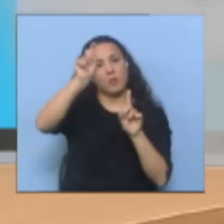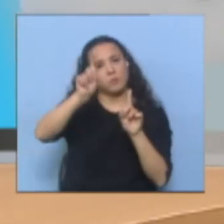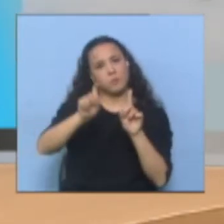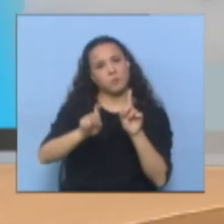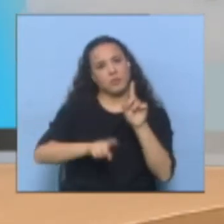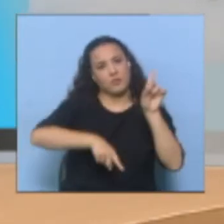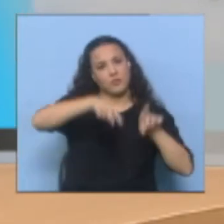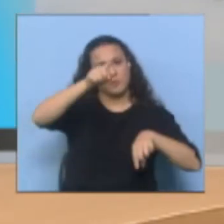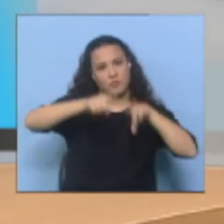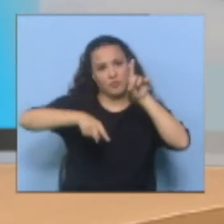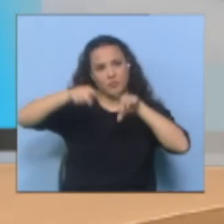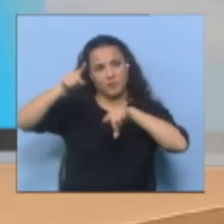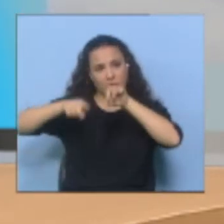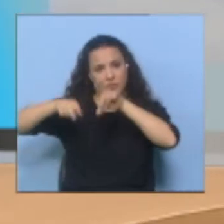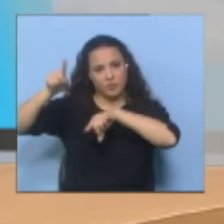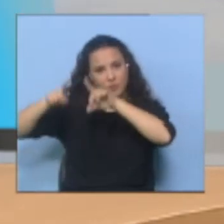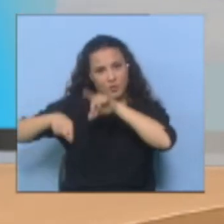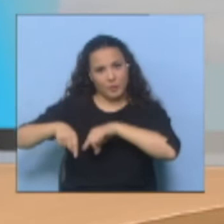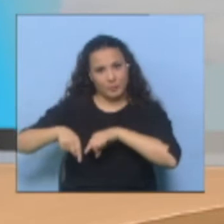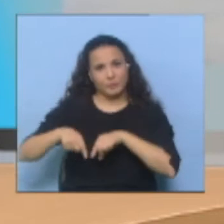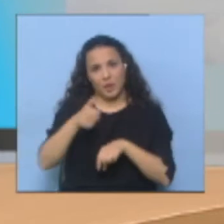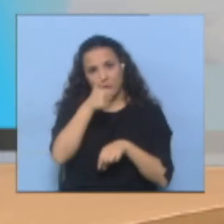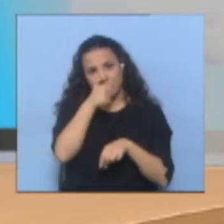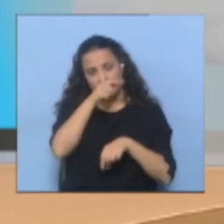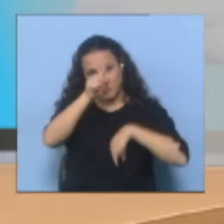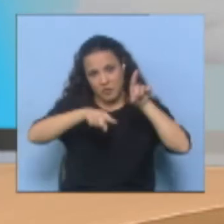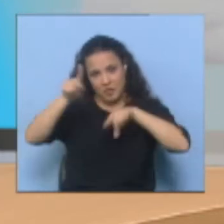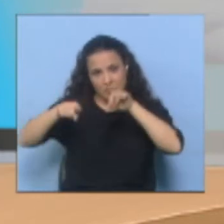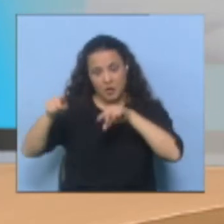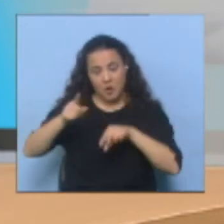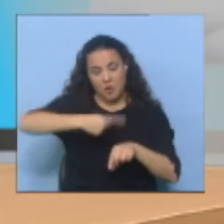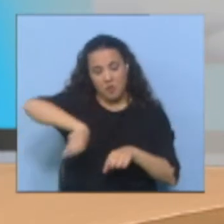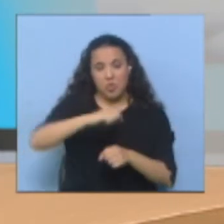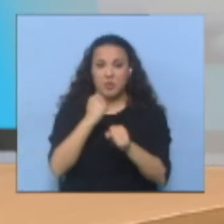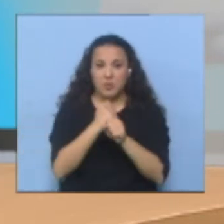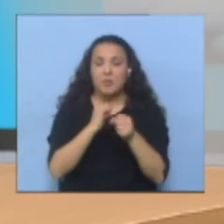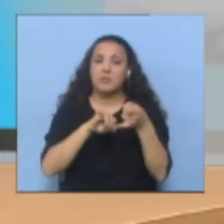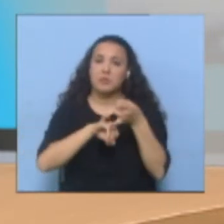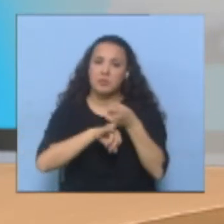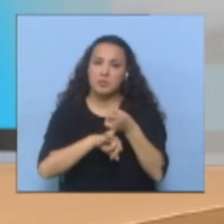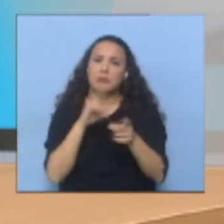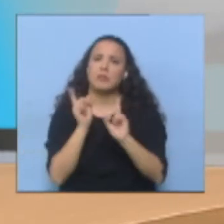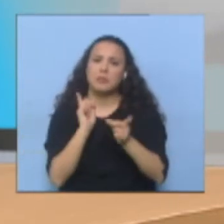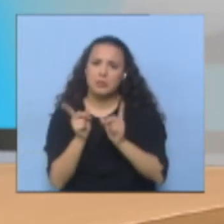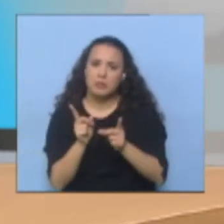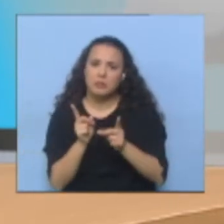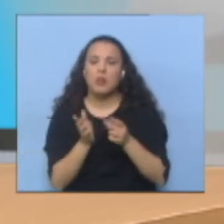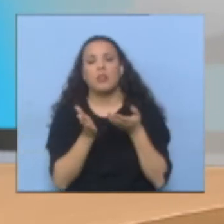o mesmo grau de ocupação. O nosso trabalho enquanto associação empresarial é ajudar